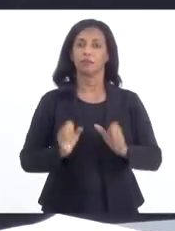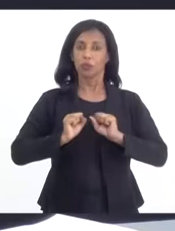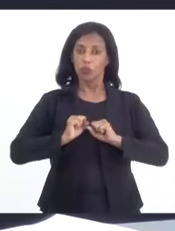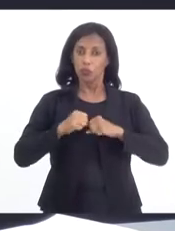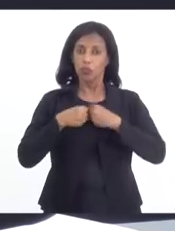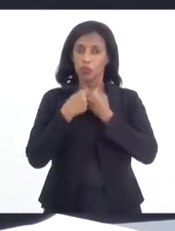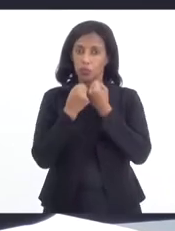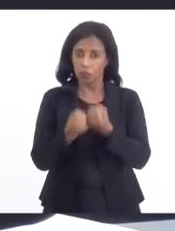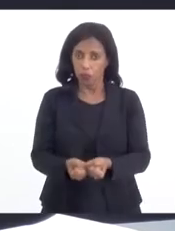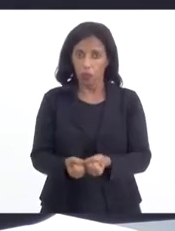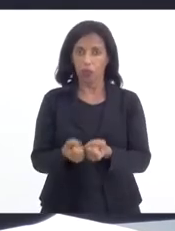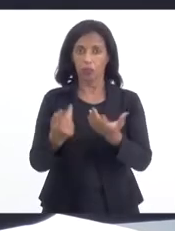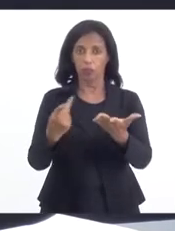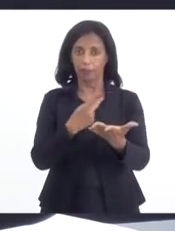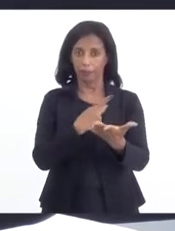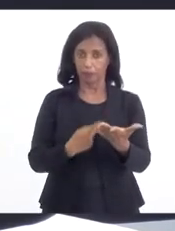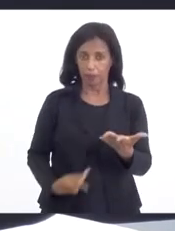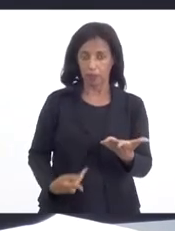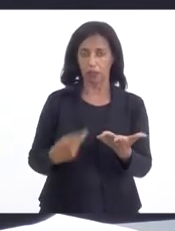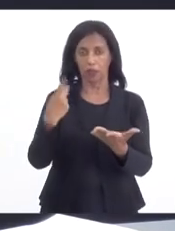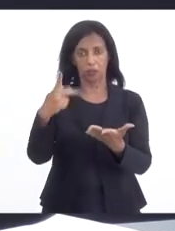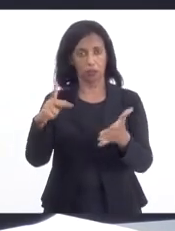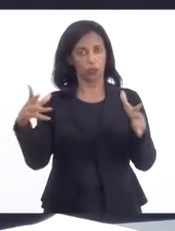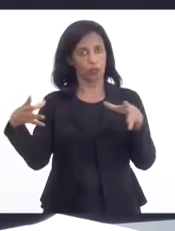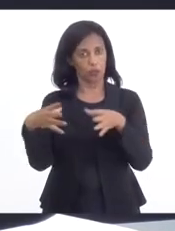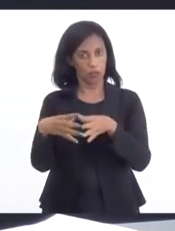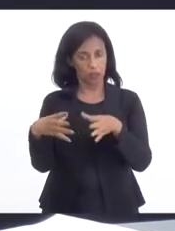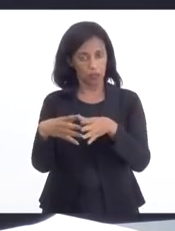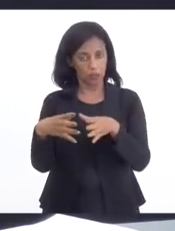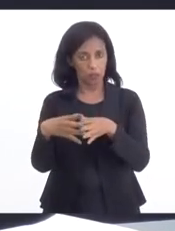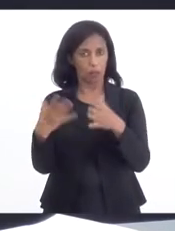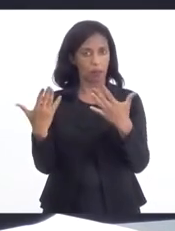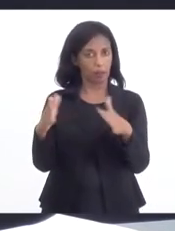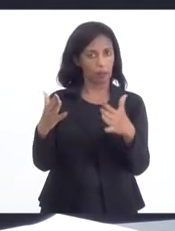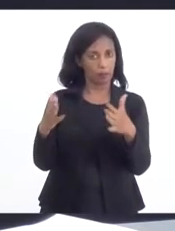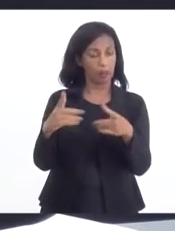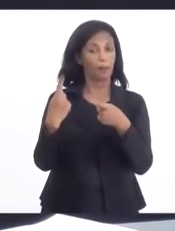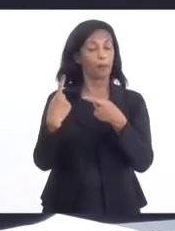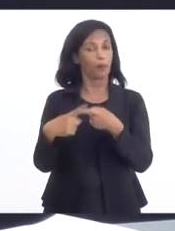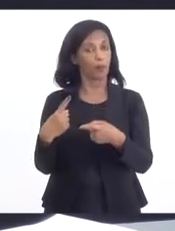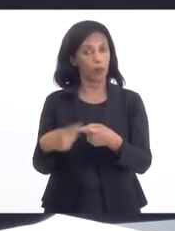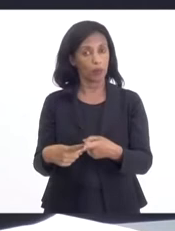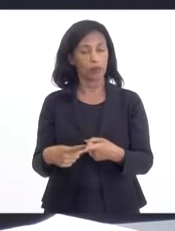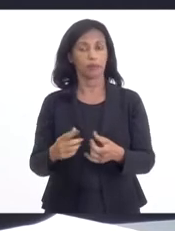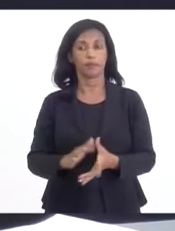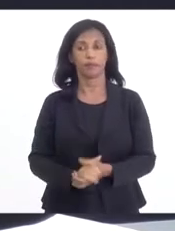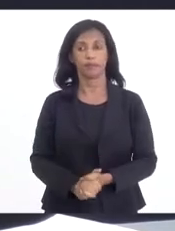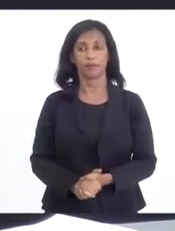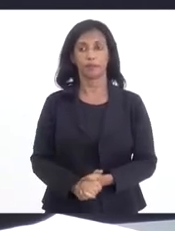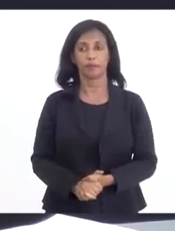esforço de Vossa Excelência e da sua equipe, porque